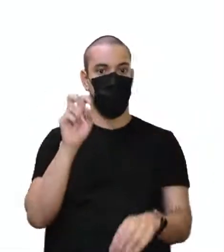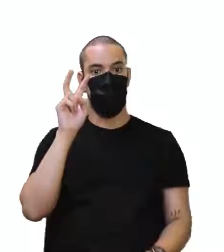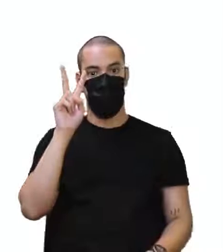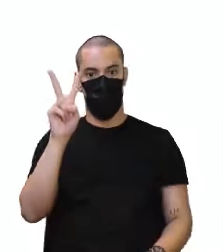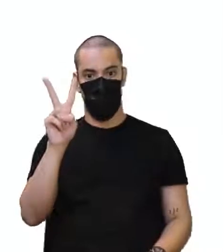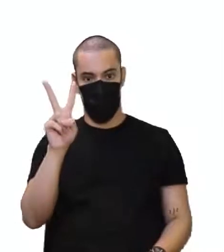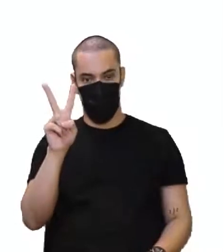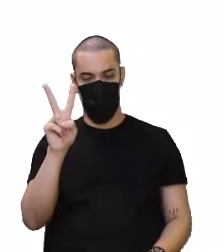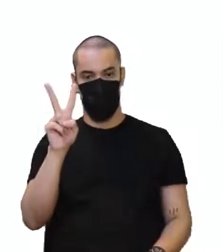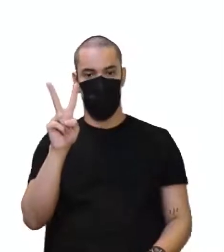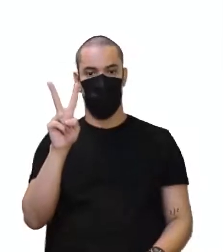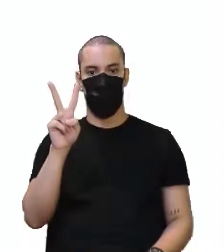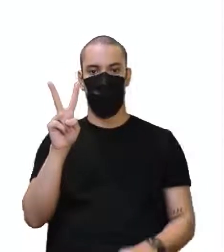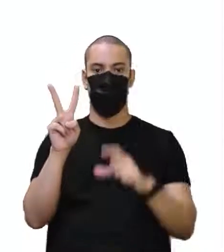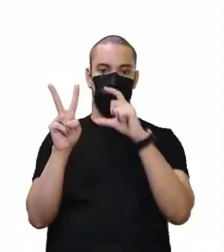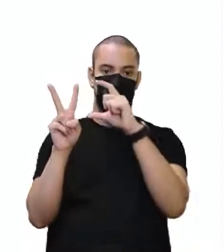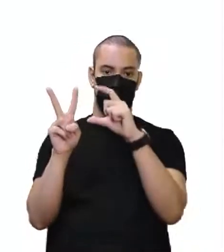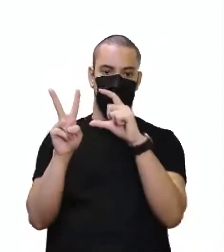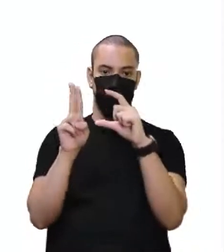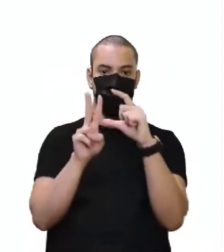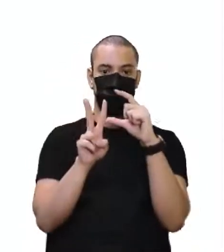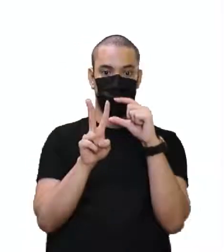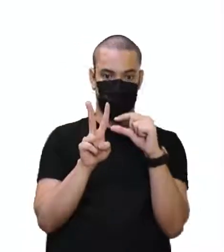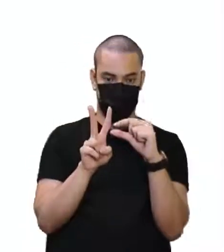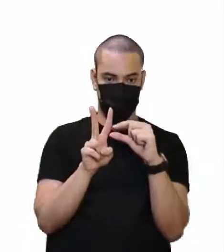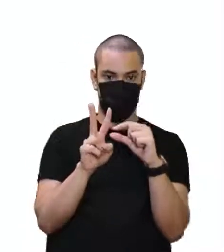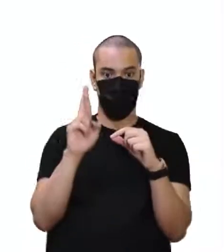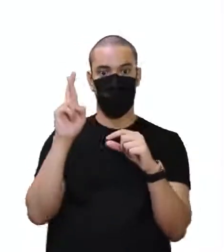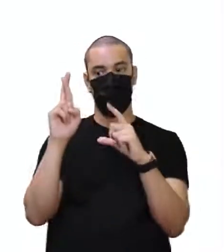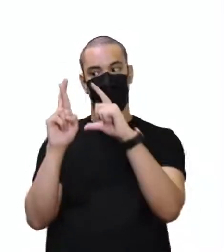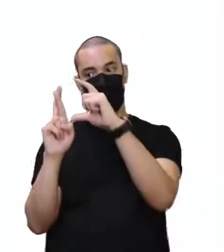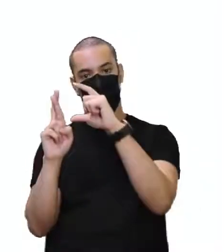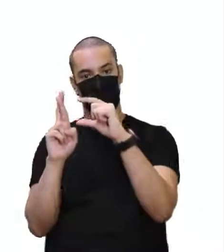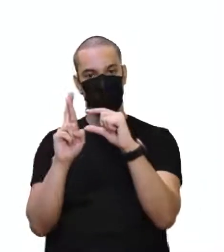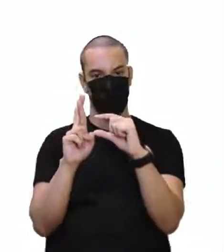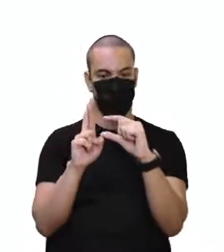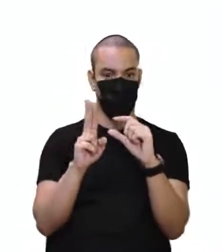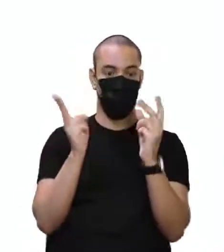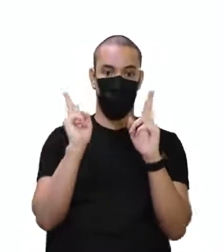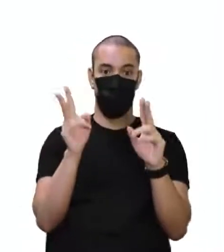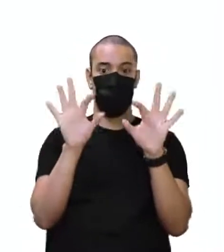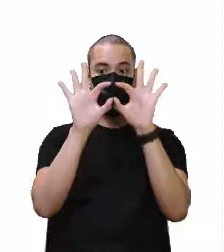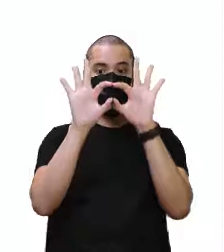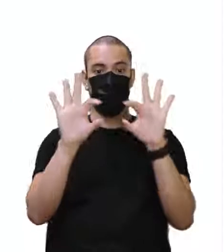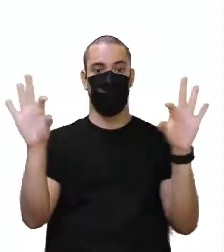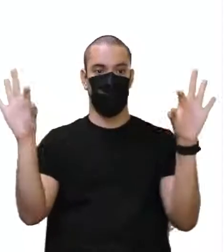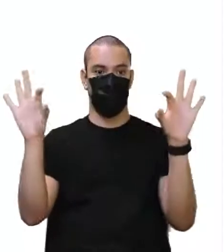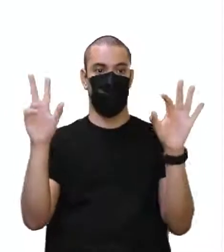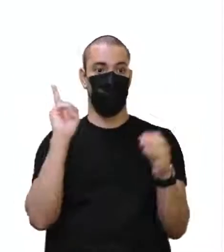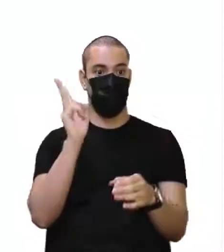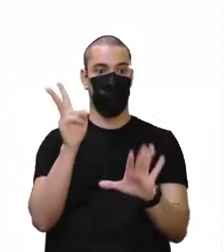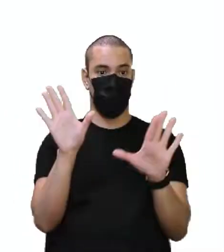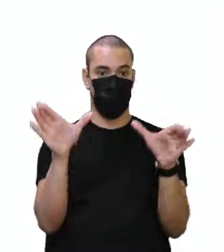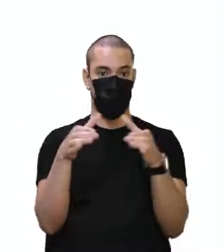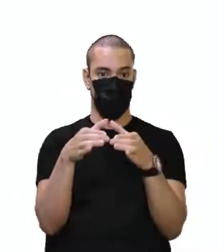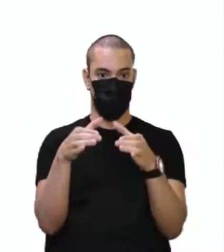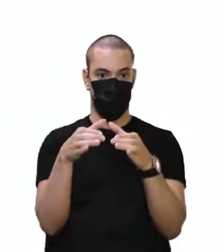Vzão, aqui, ó, Vzão, Vzinho, Rzão, Rzinho, tá nessa mesma fileira. É esse mesmo